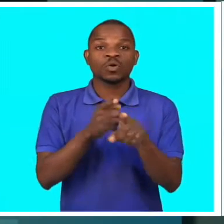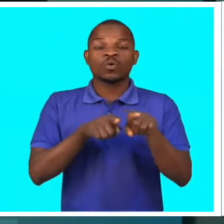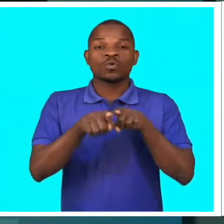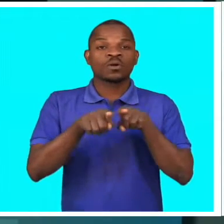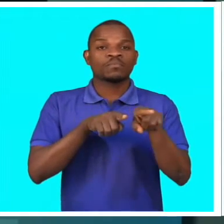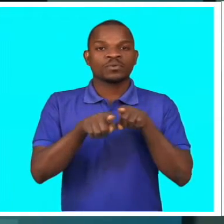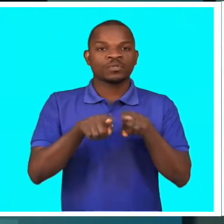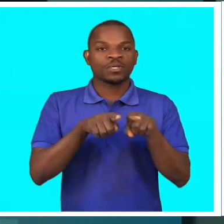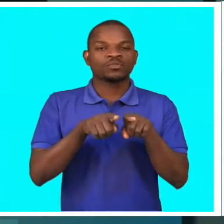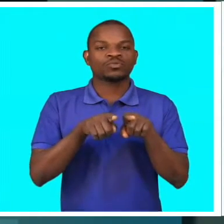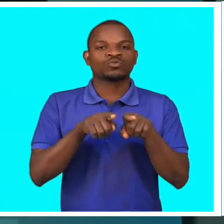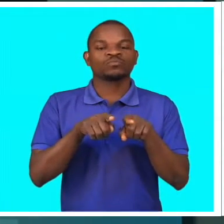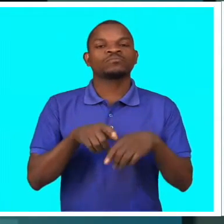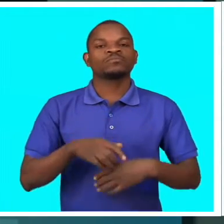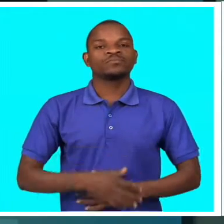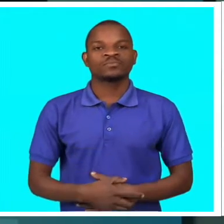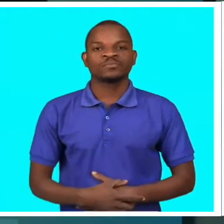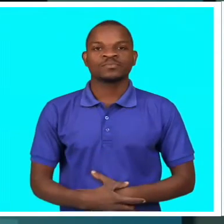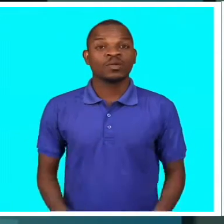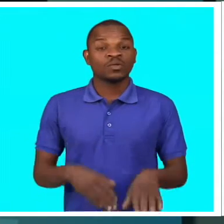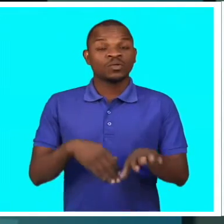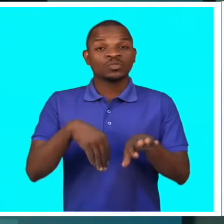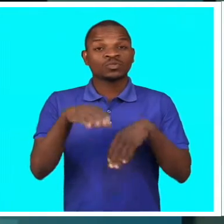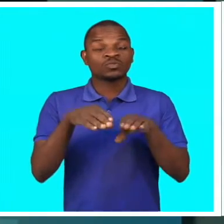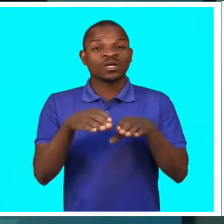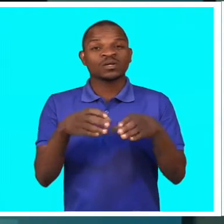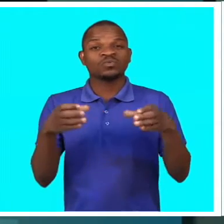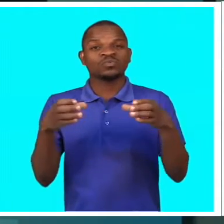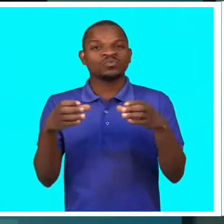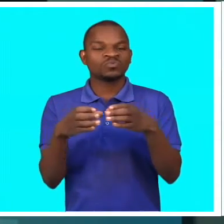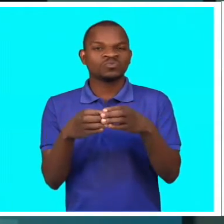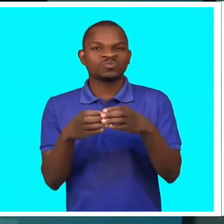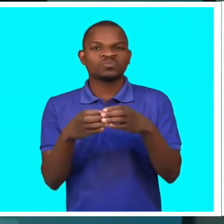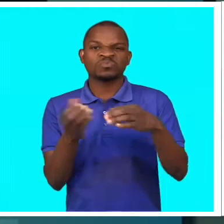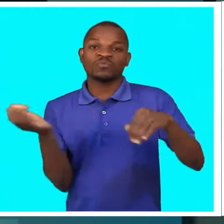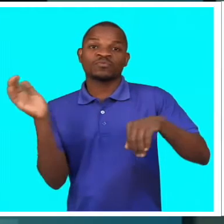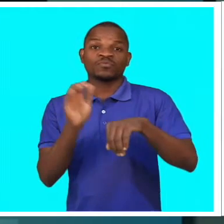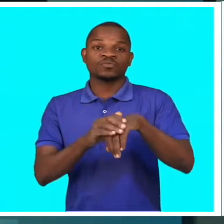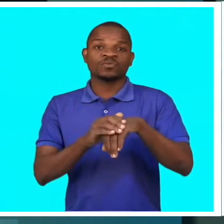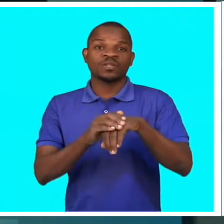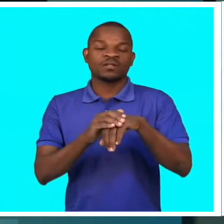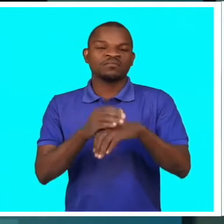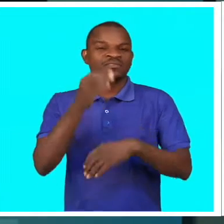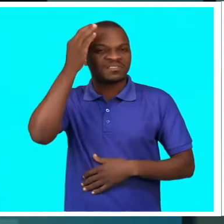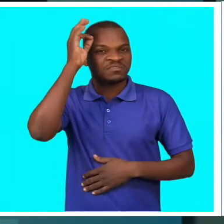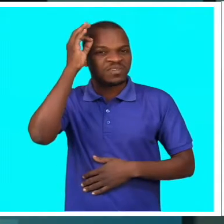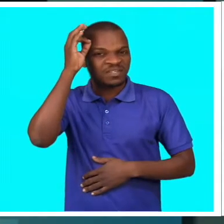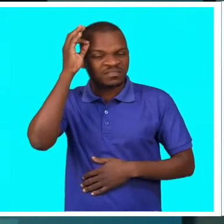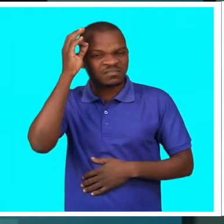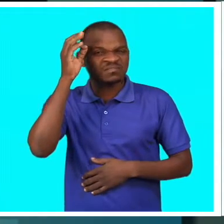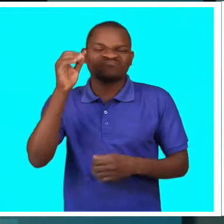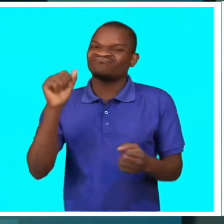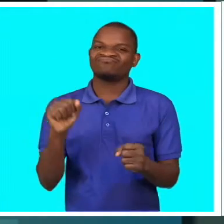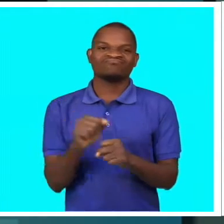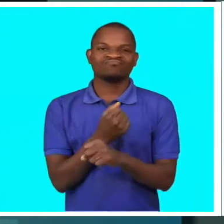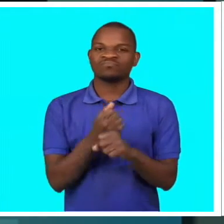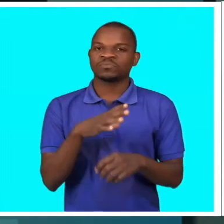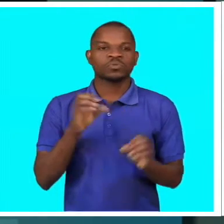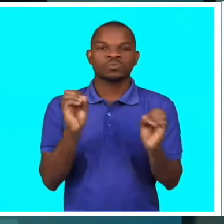a atuar em campeonatos competitivos. Jogar no Paris Saint-Germain ou não temos,